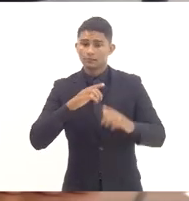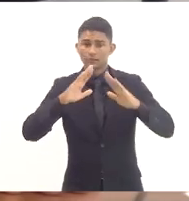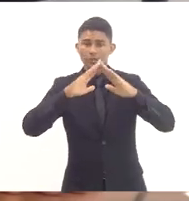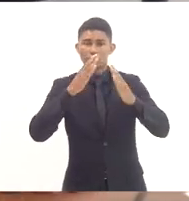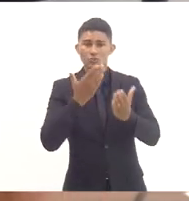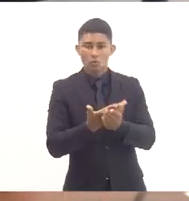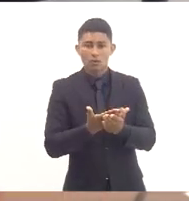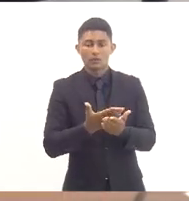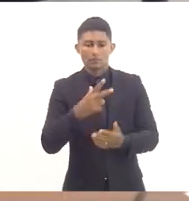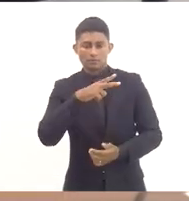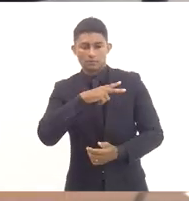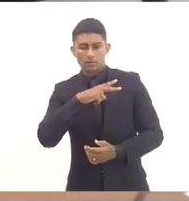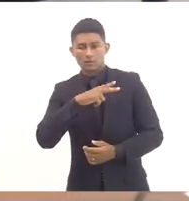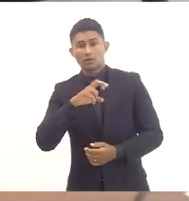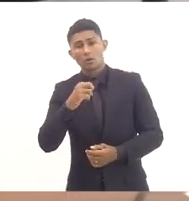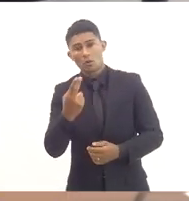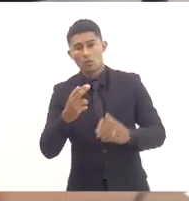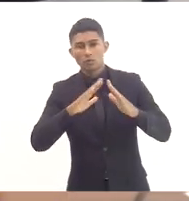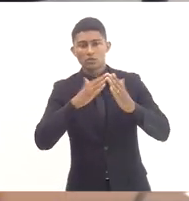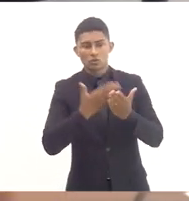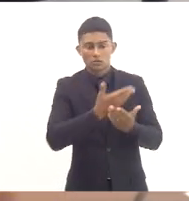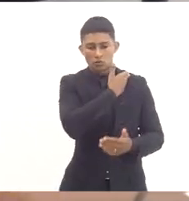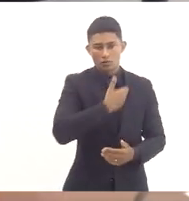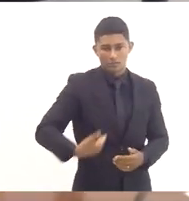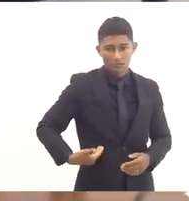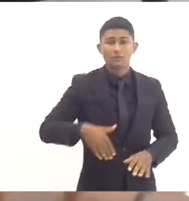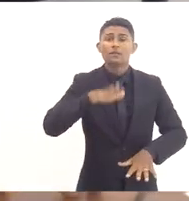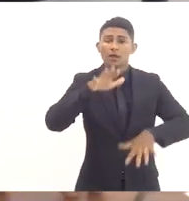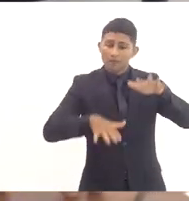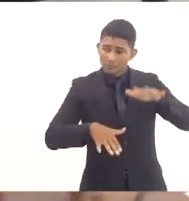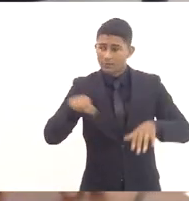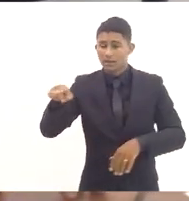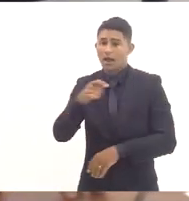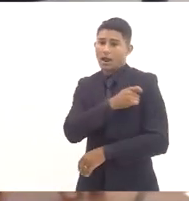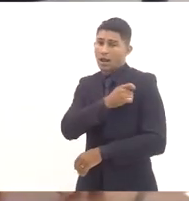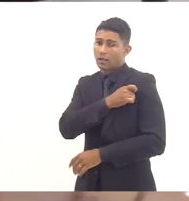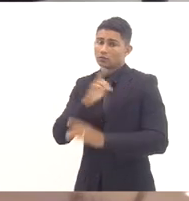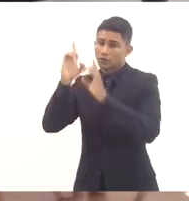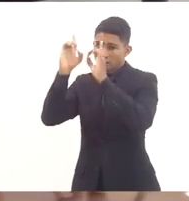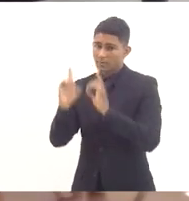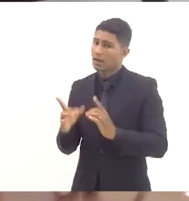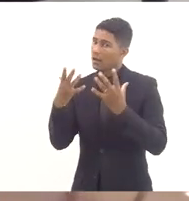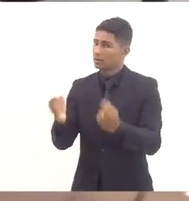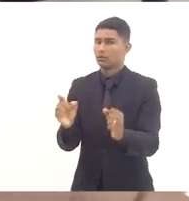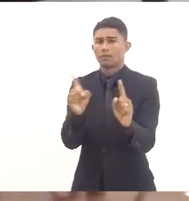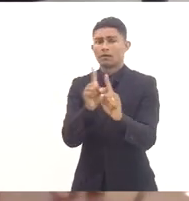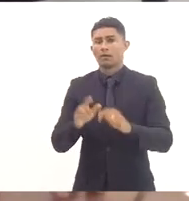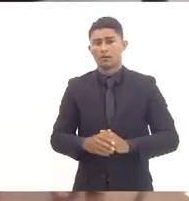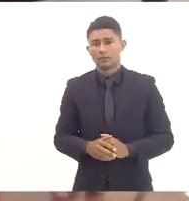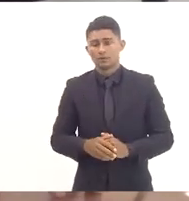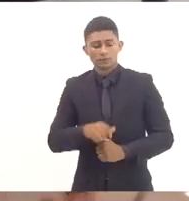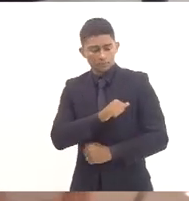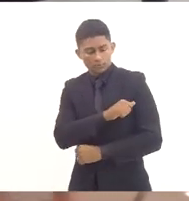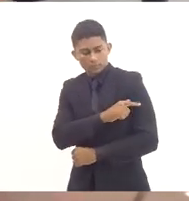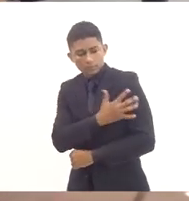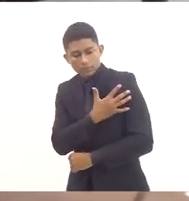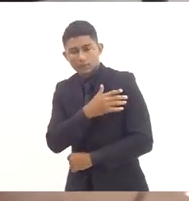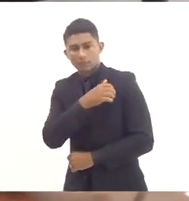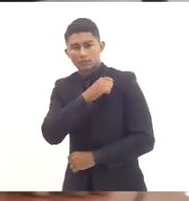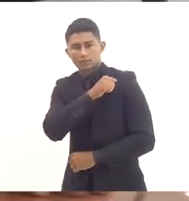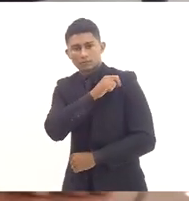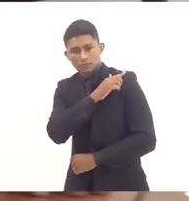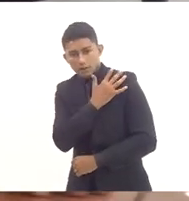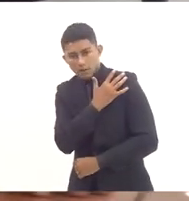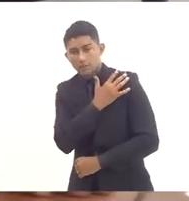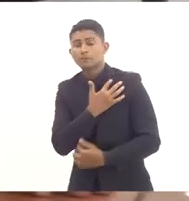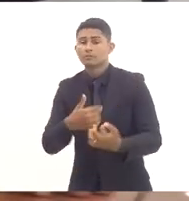público-privado que muita das vezes não aceita aquele aluno seja lá na educação infantil e no ensino médio no fundamental